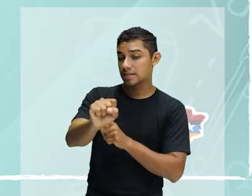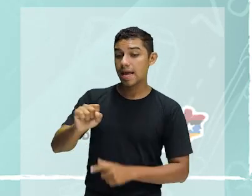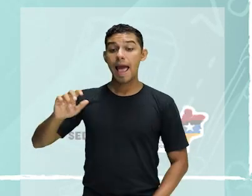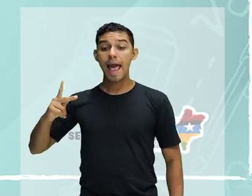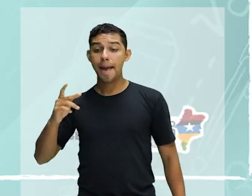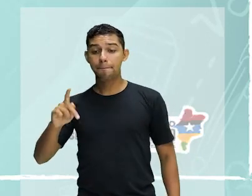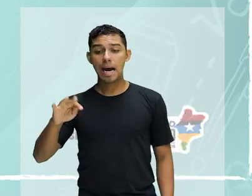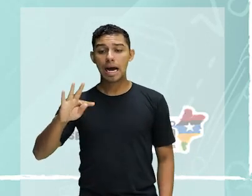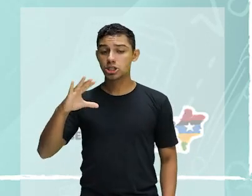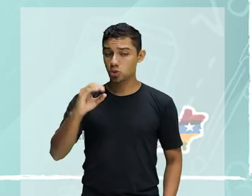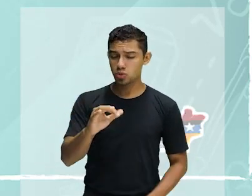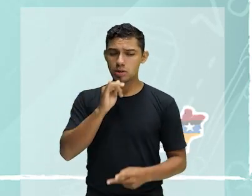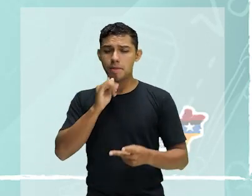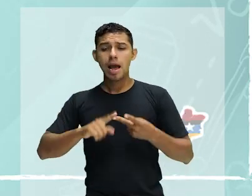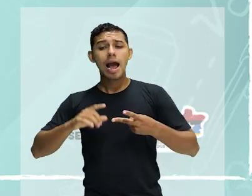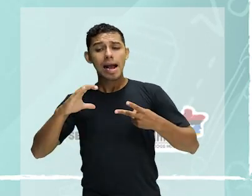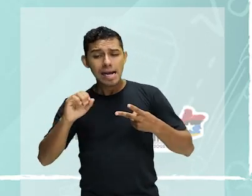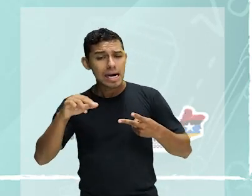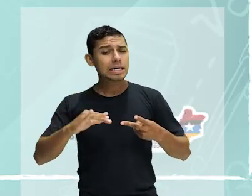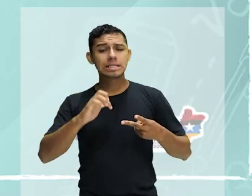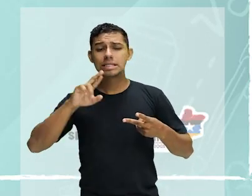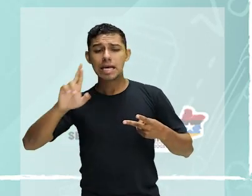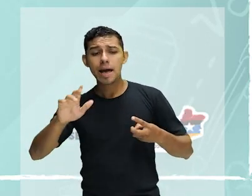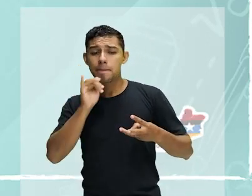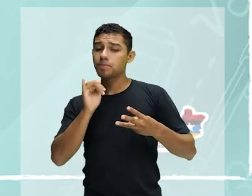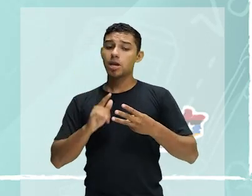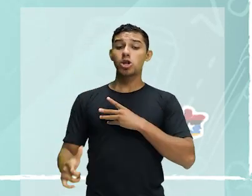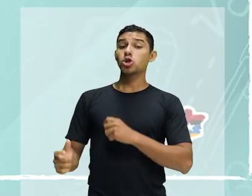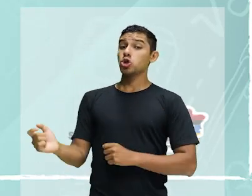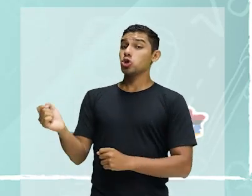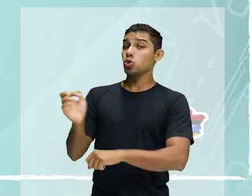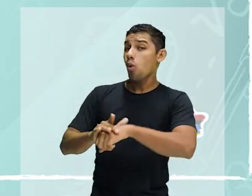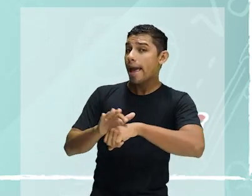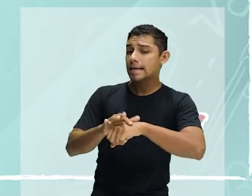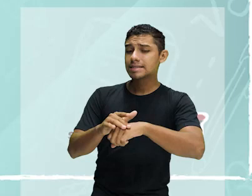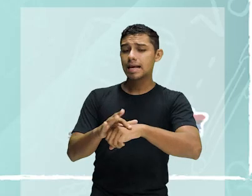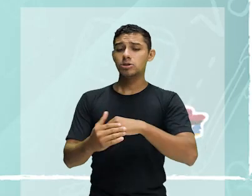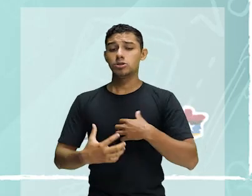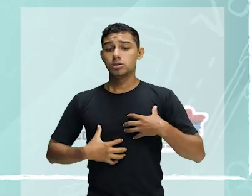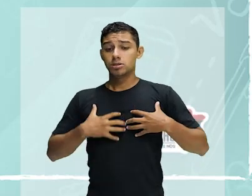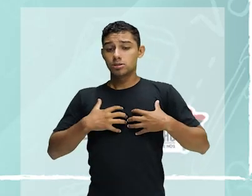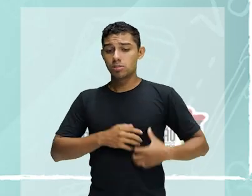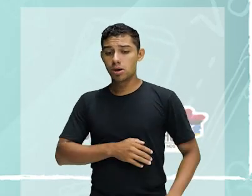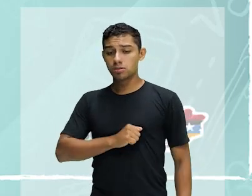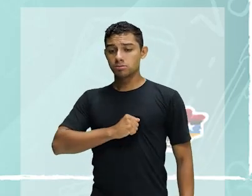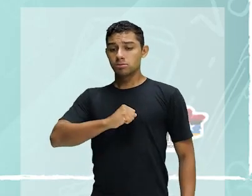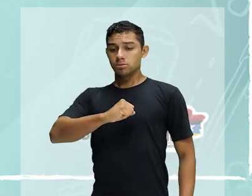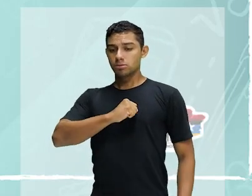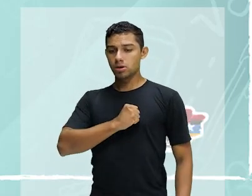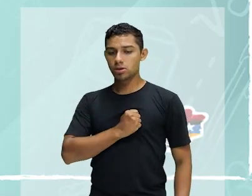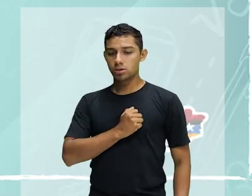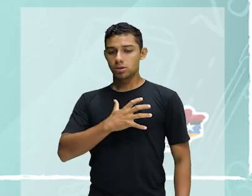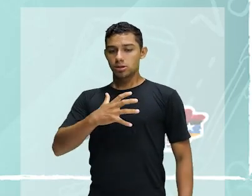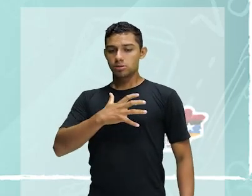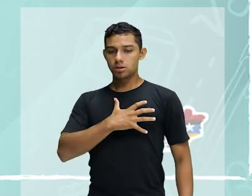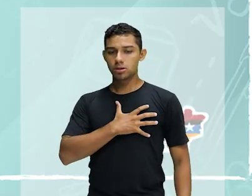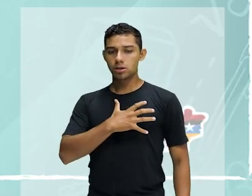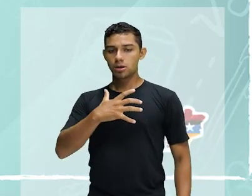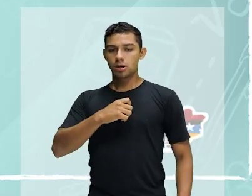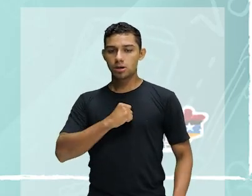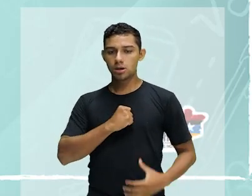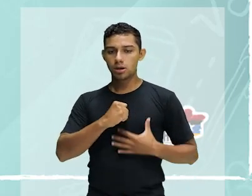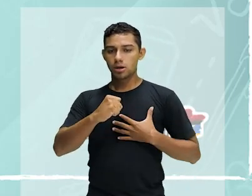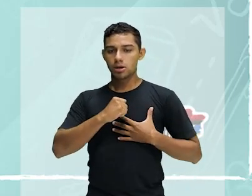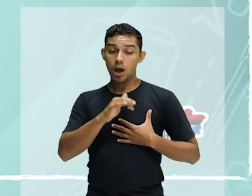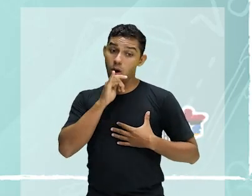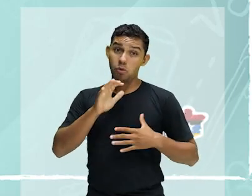quantidade de glóbulos vermelhos e doenças cardiovasculares. Vários atletas são flagrados frequentemente em